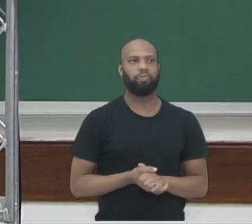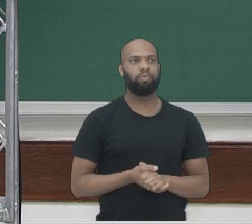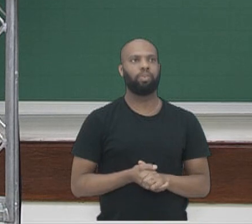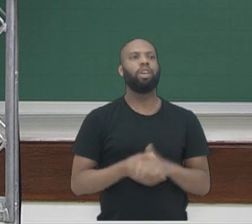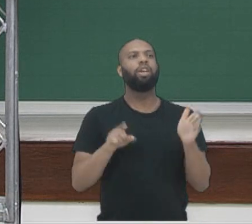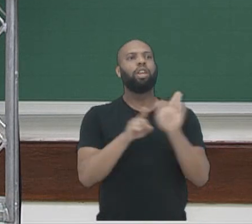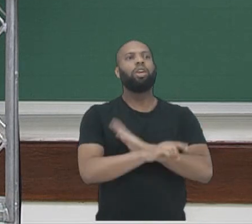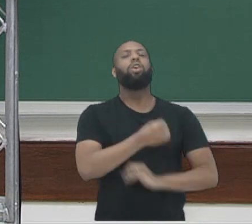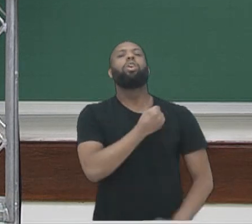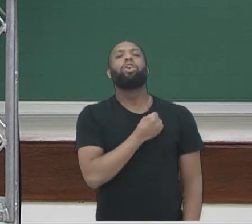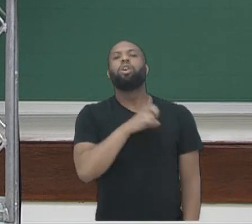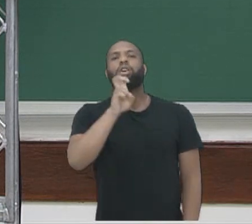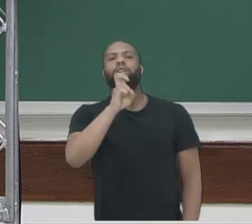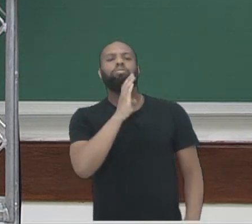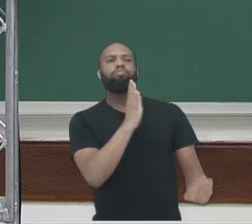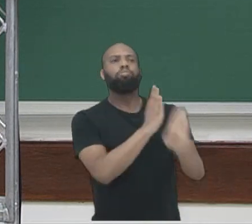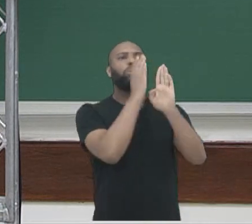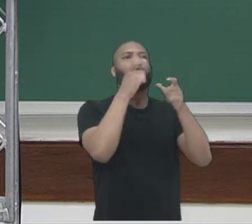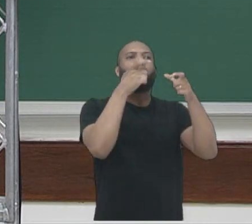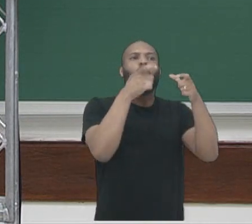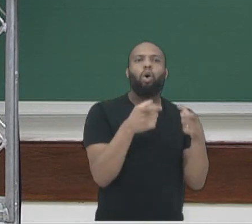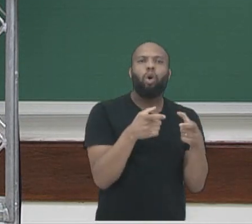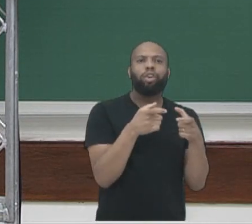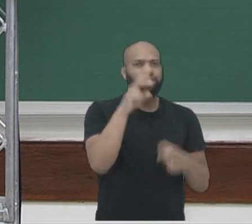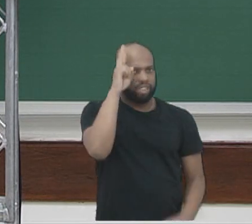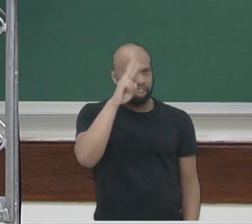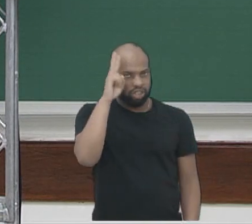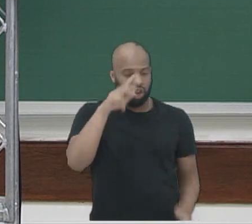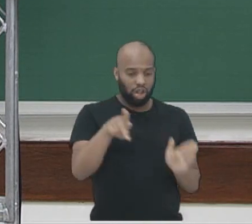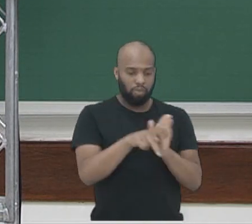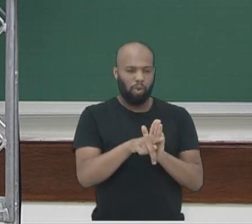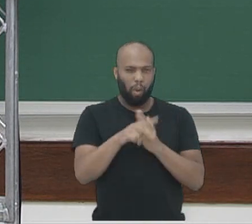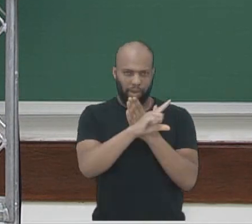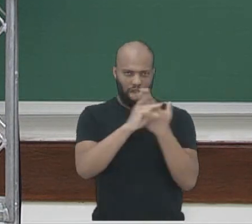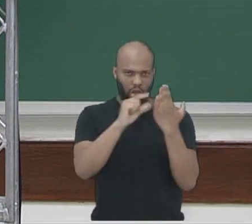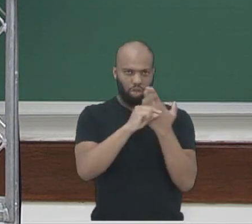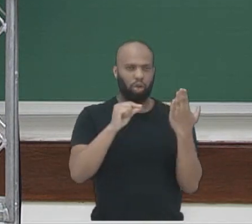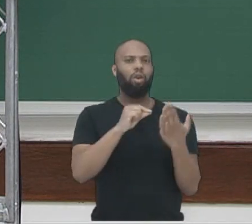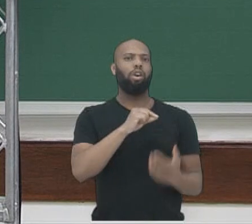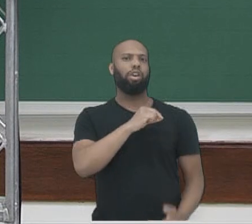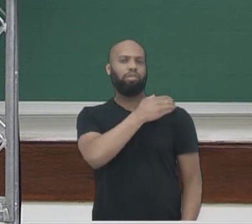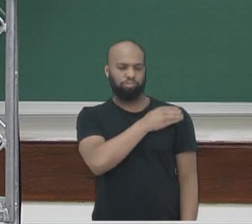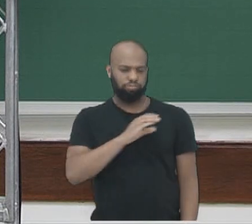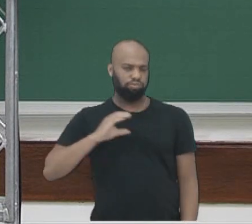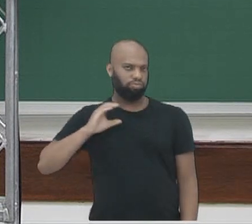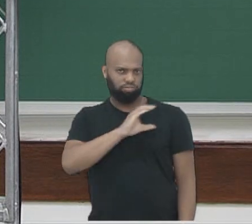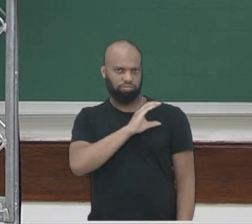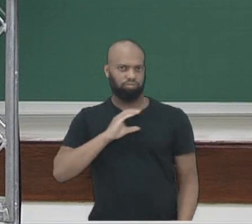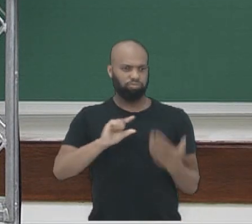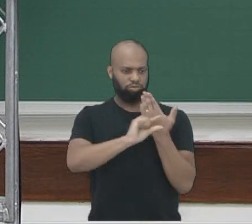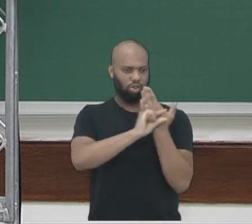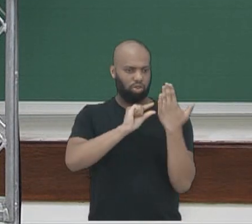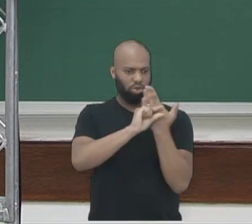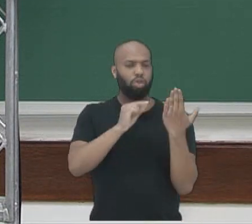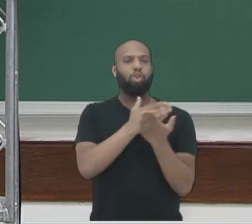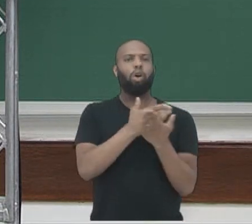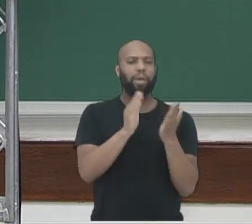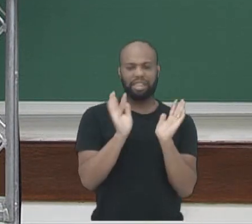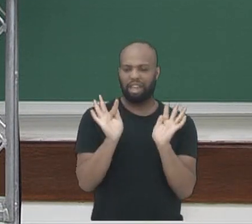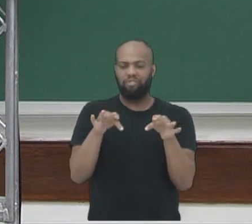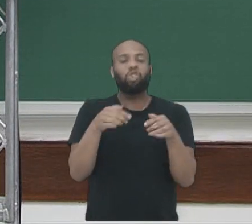apresentação inicial, a introdução, você tem o desenvolvimento que tem o conflito, e aí tem mais um aspecto que a gente vai discutir depois,